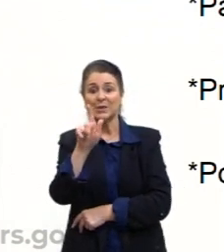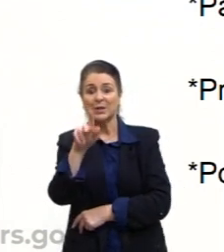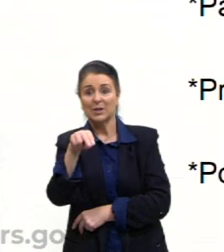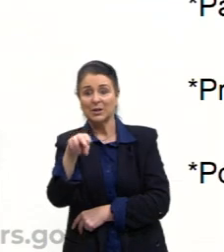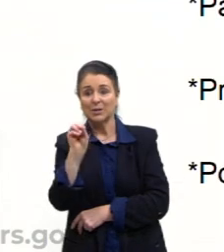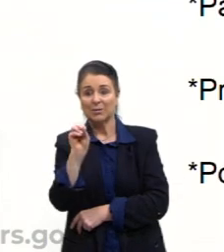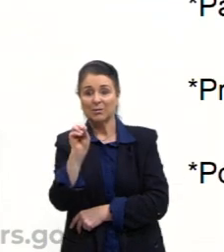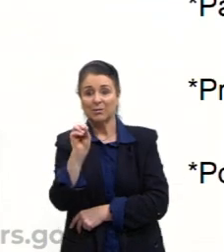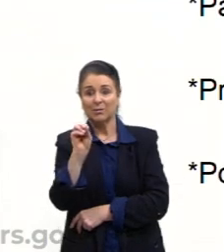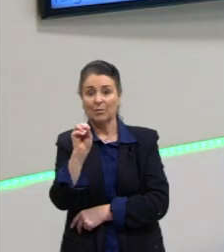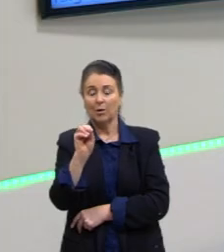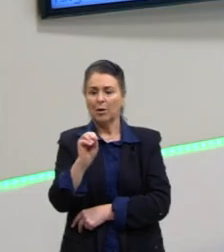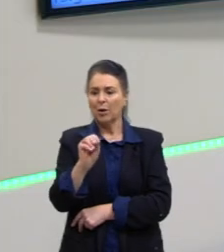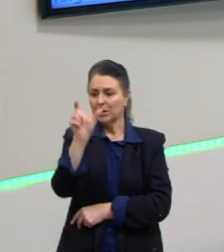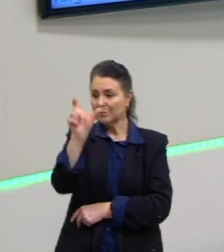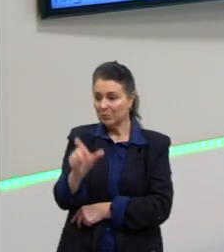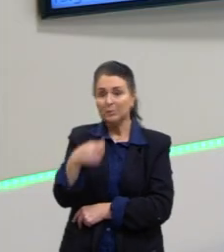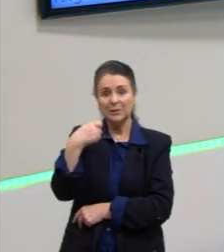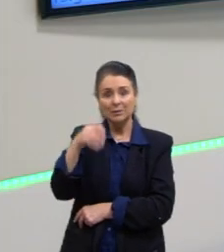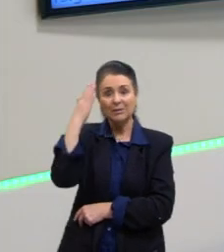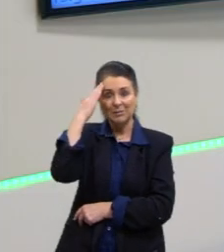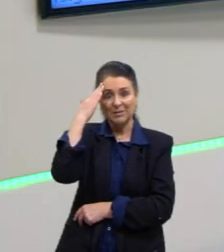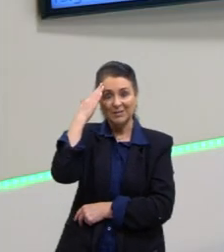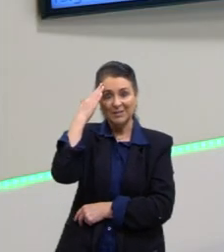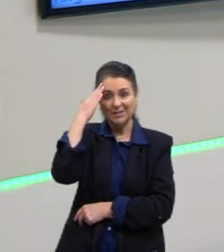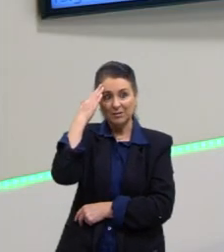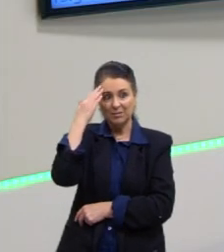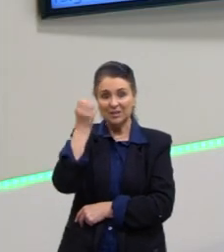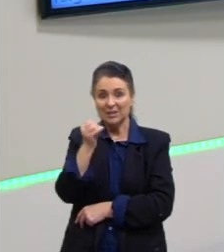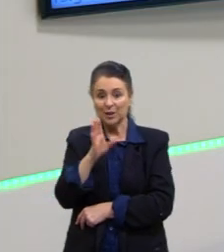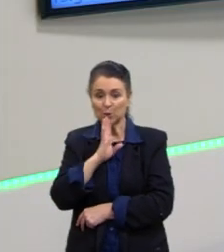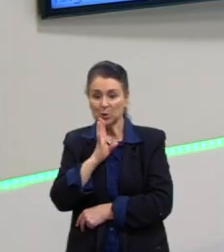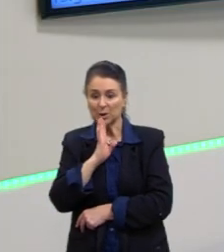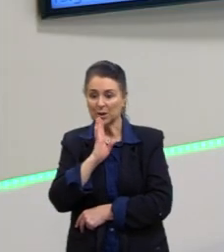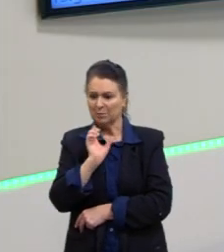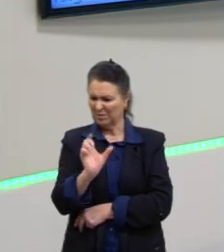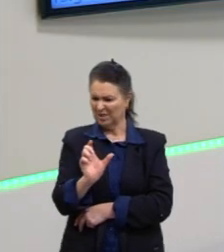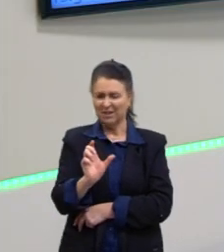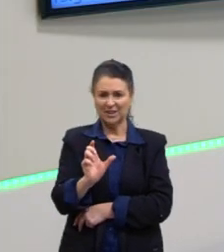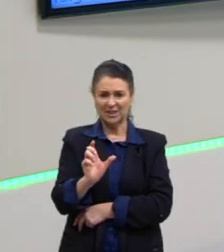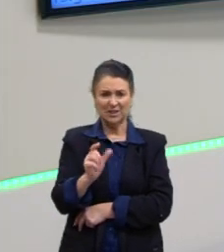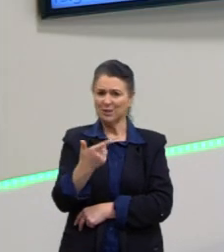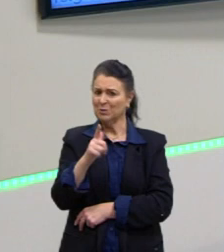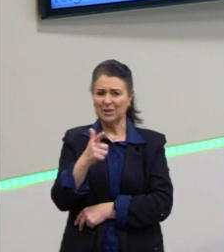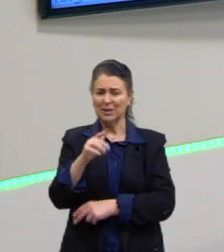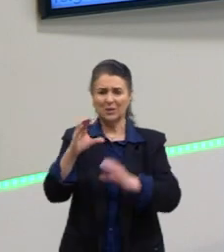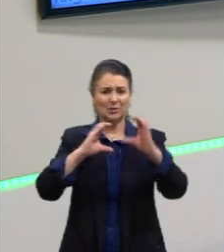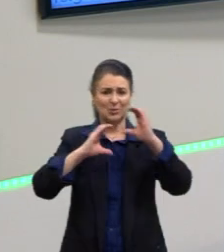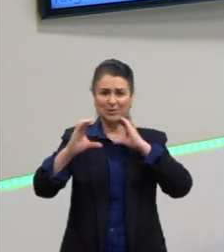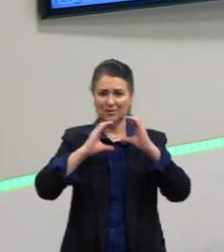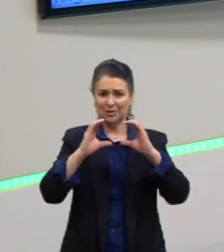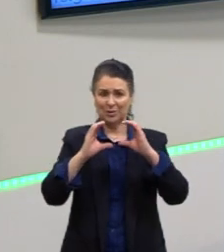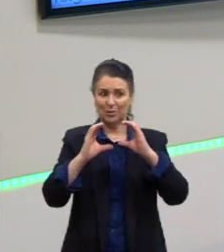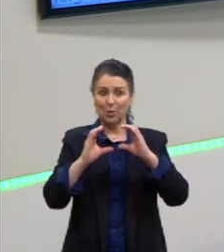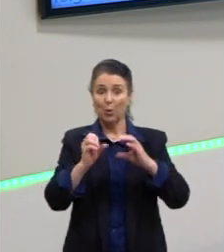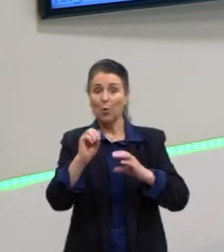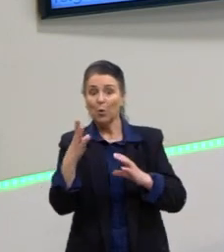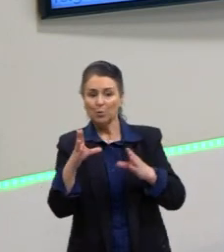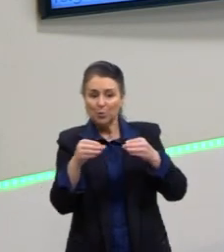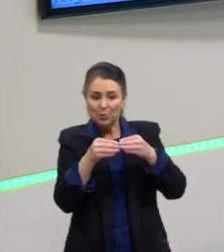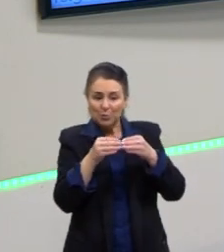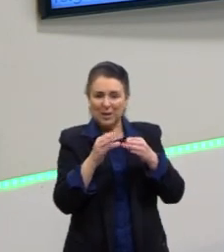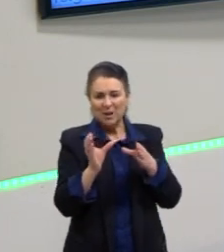as pessoas precisam saber se eu acabo não me comunicando ou me comunico para um número de pessoas muito muito restrito